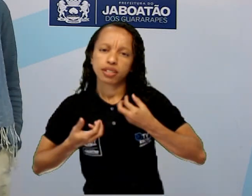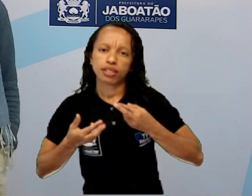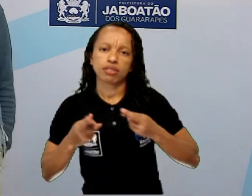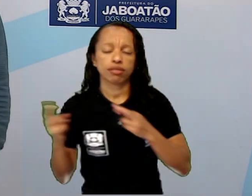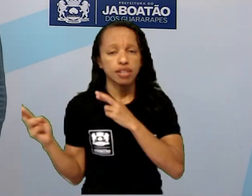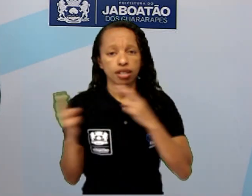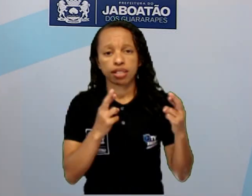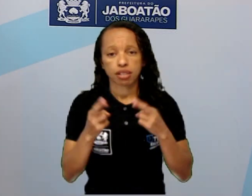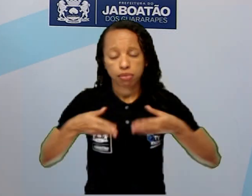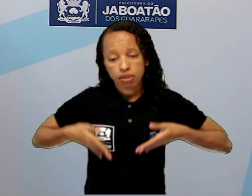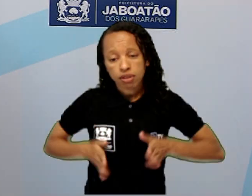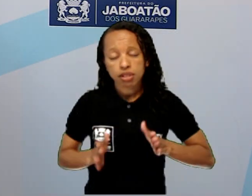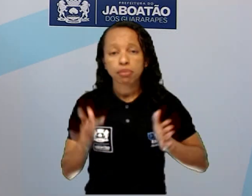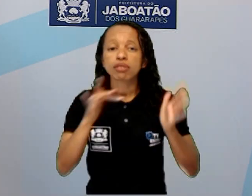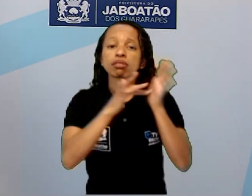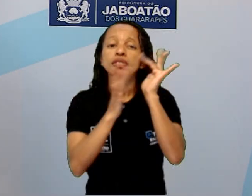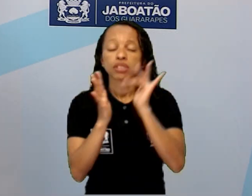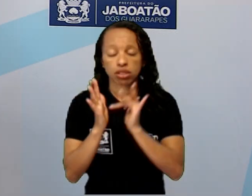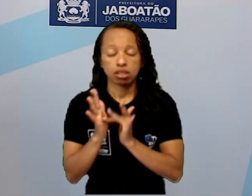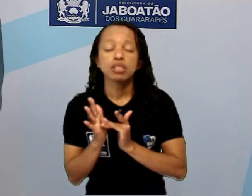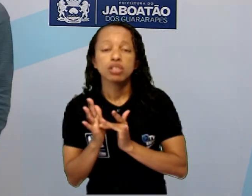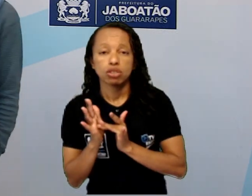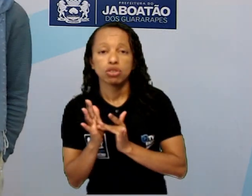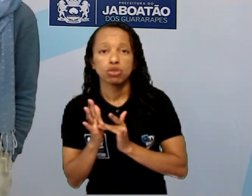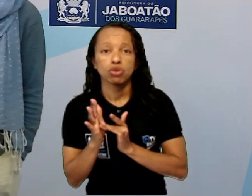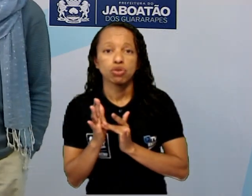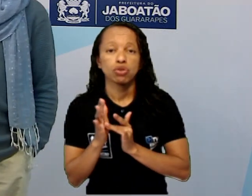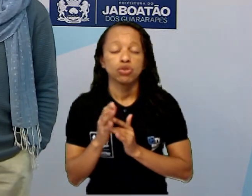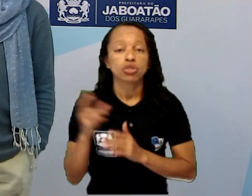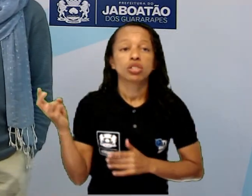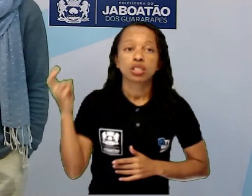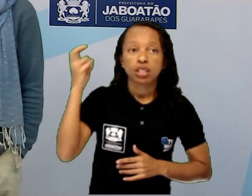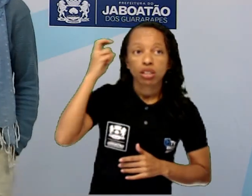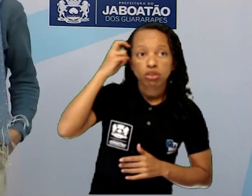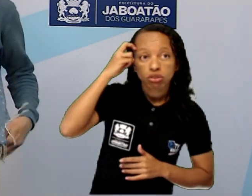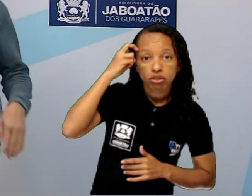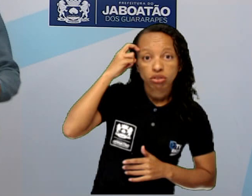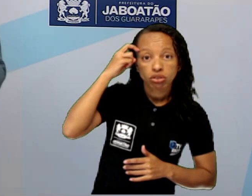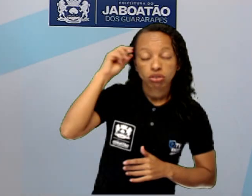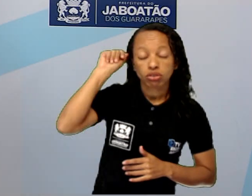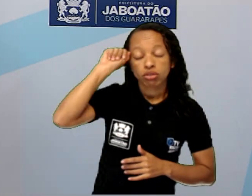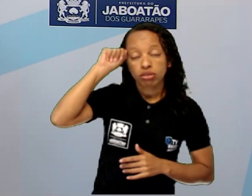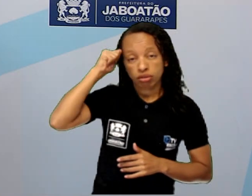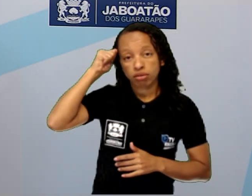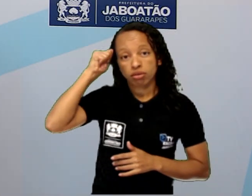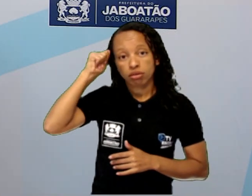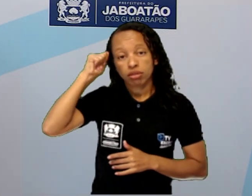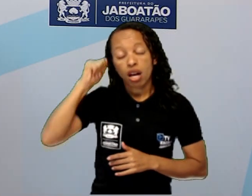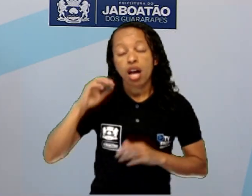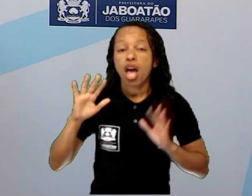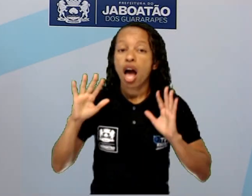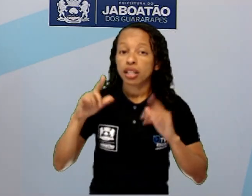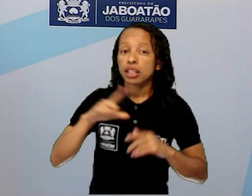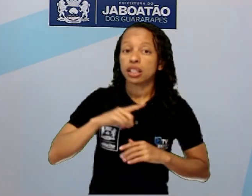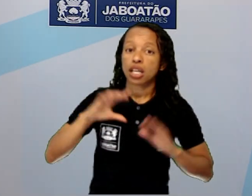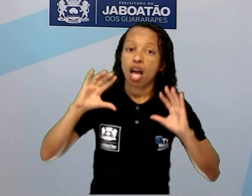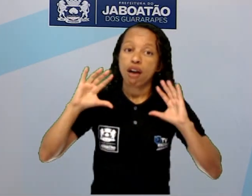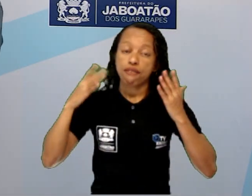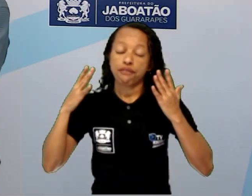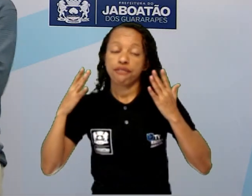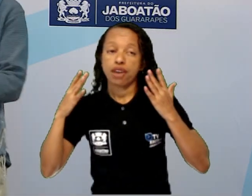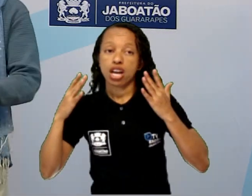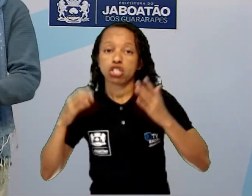nascimento de Jesus. Na cultura afro-brasileira, acontece a festa de Iemanjá, que é no dia 8 de dezembro, dia de Nossa Senhora